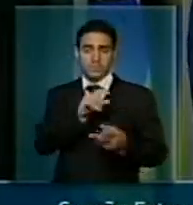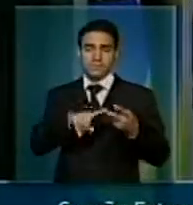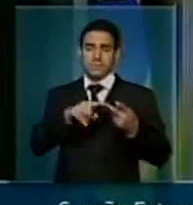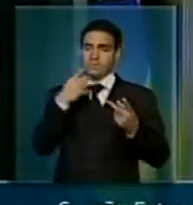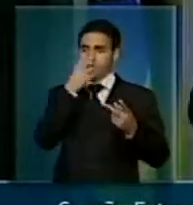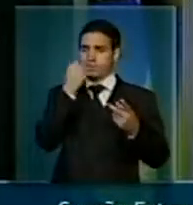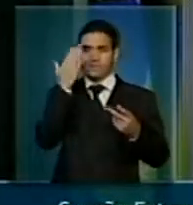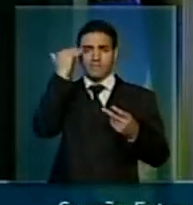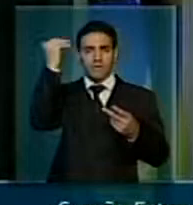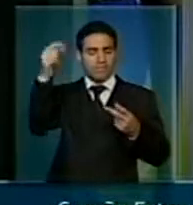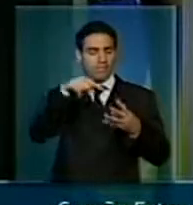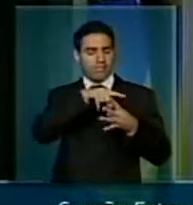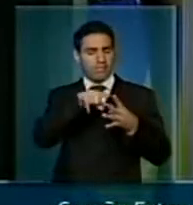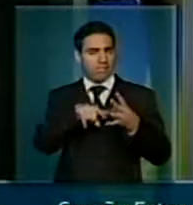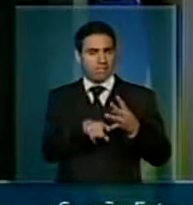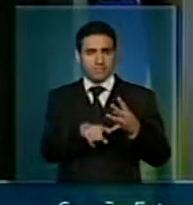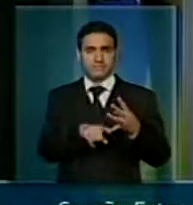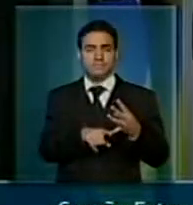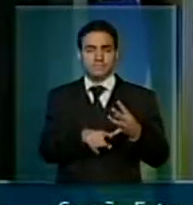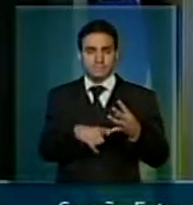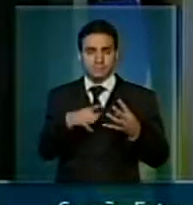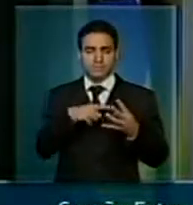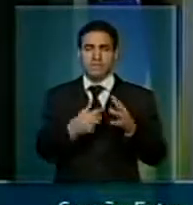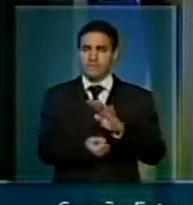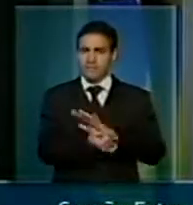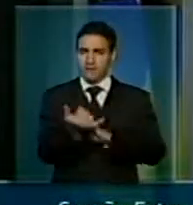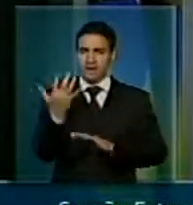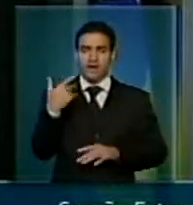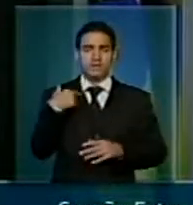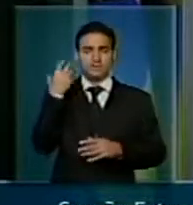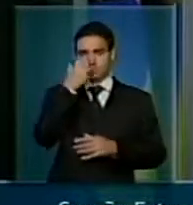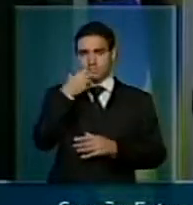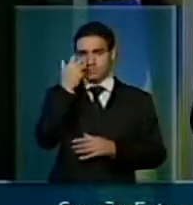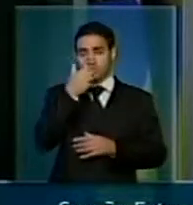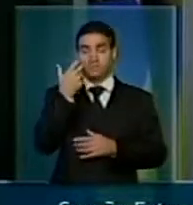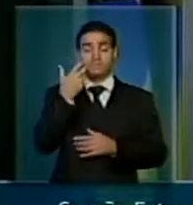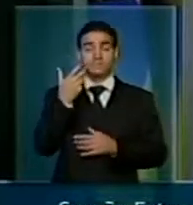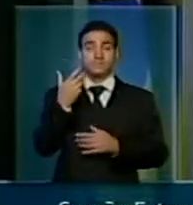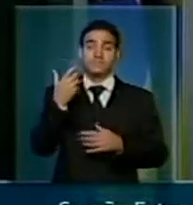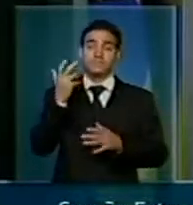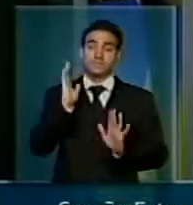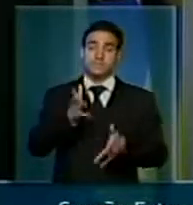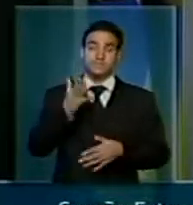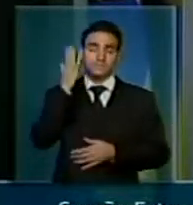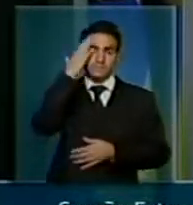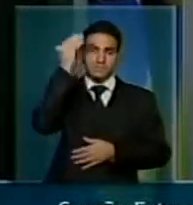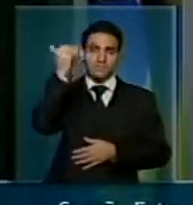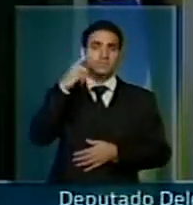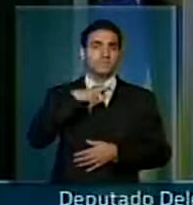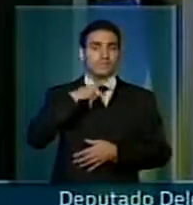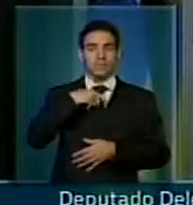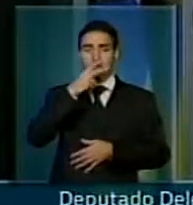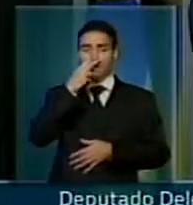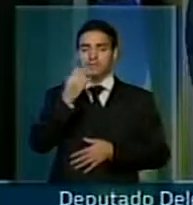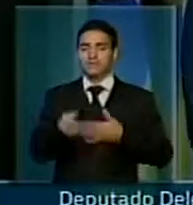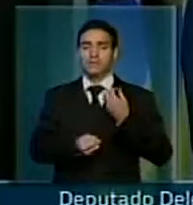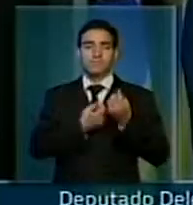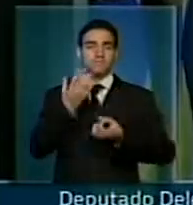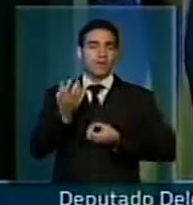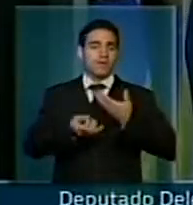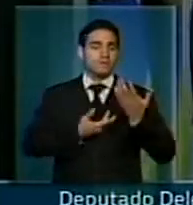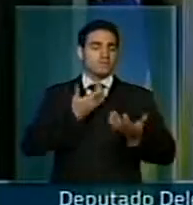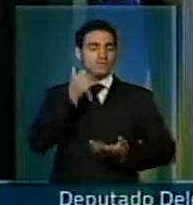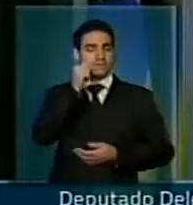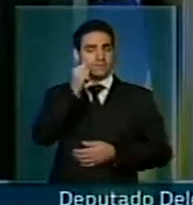Avisou, Acreditar, muitas dessas letras registradas em verdadeiras poesias da Dona